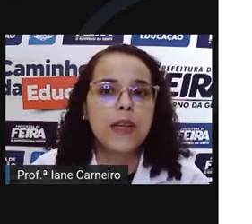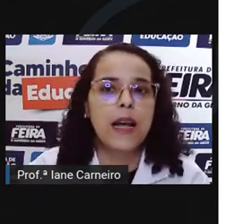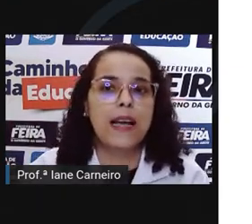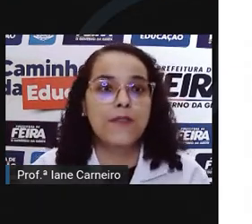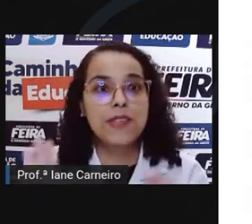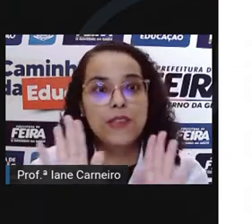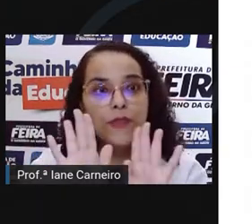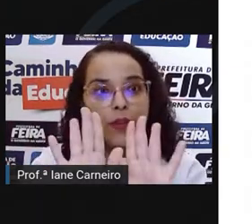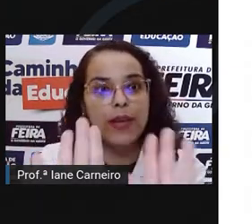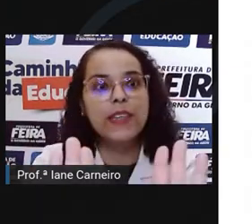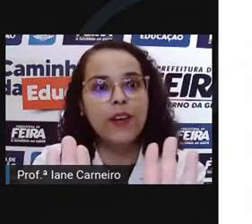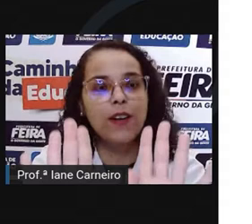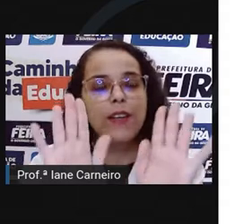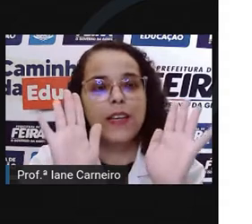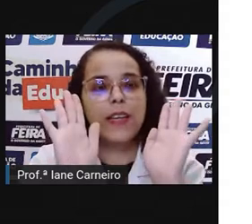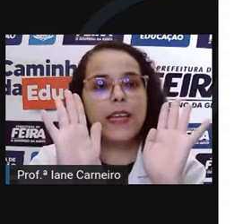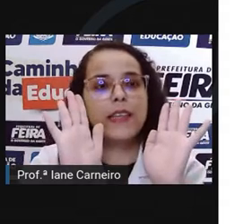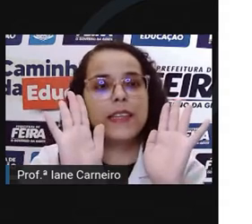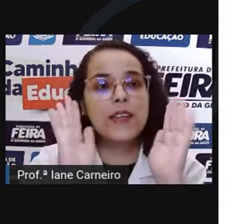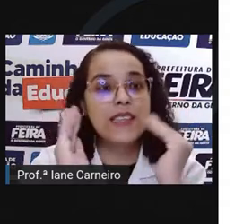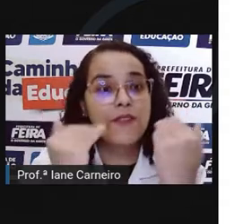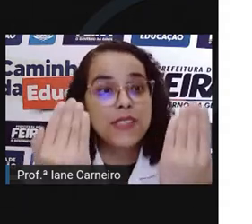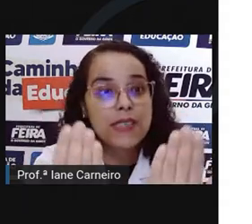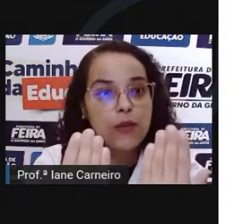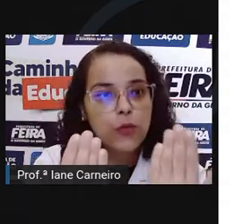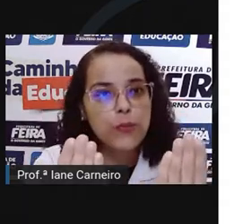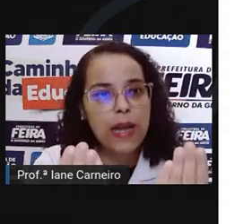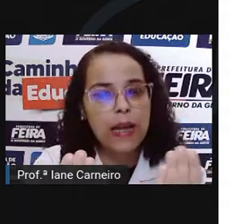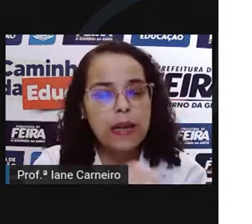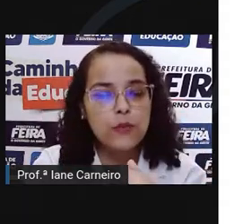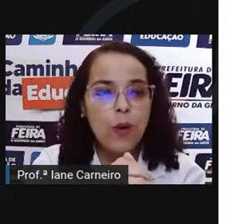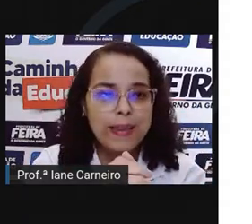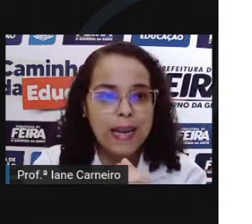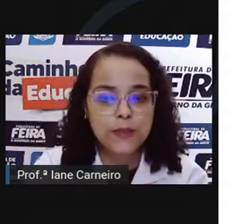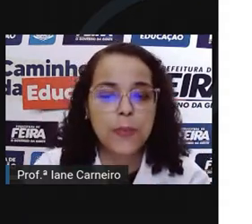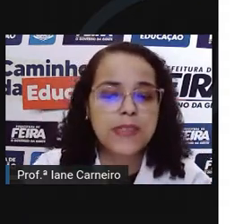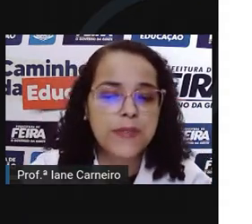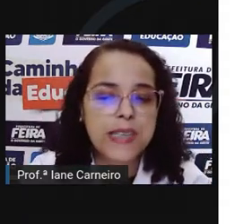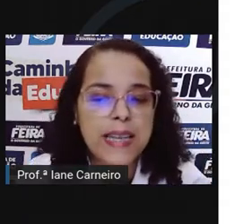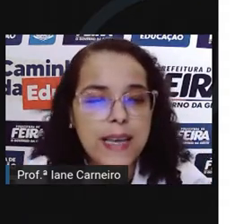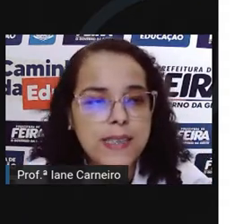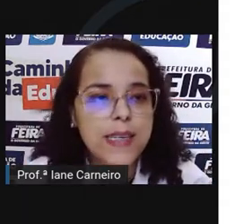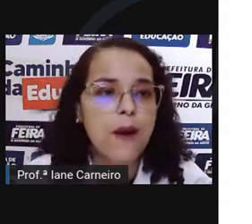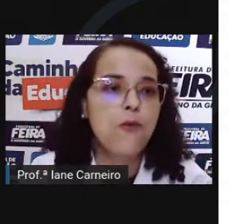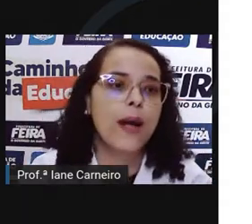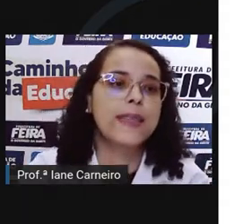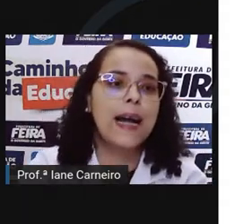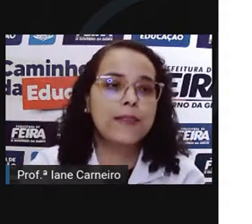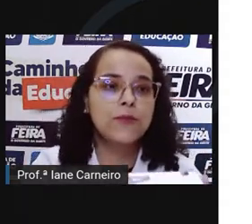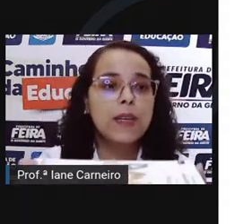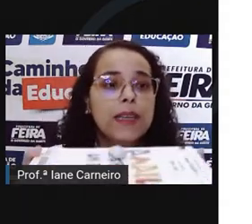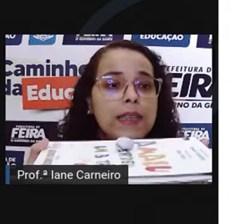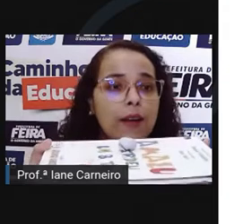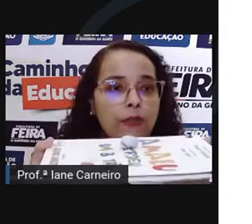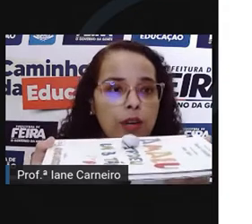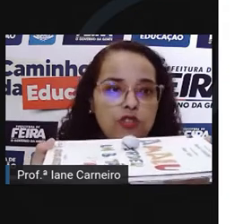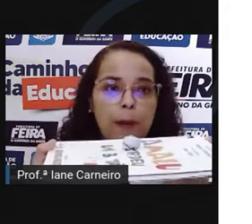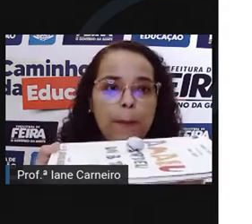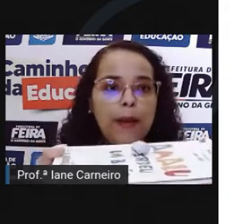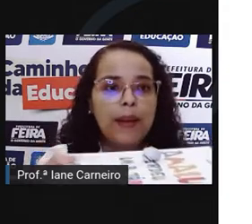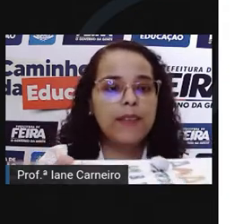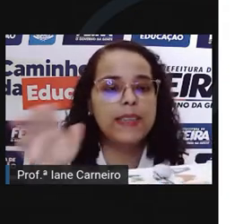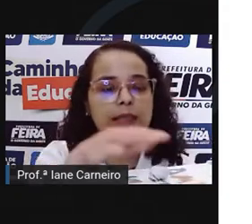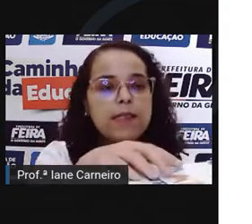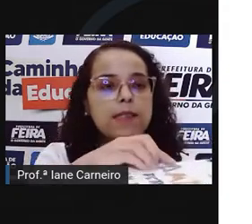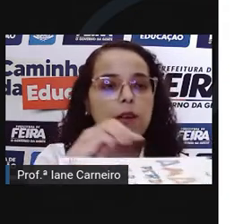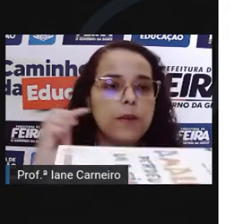exemplo, aqui vocês estão vendo aí, ó. Tendo essa visão do quadrado. Mas se você desenhar um quadrado na folha de